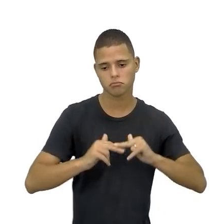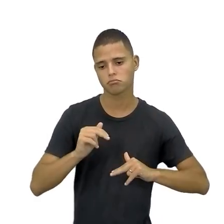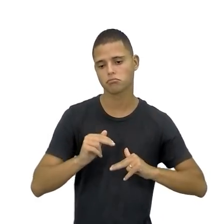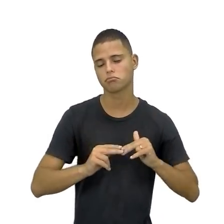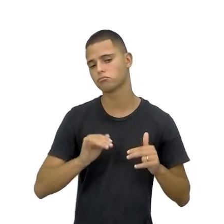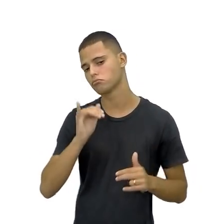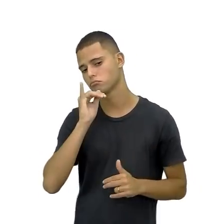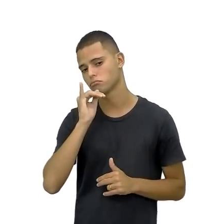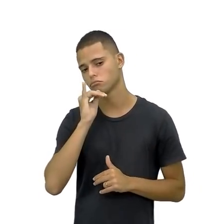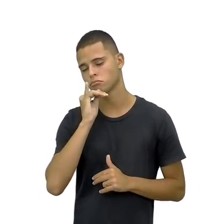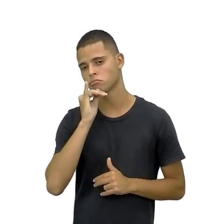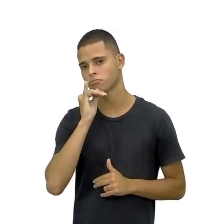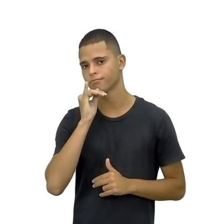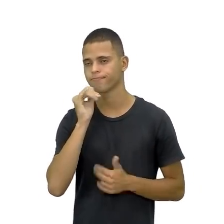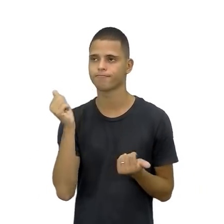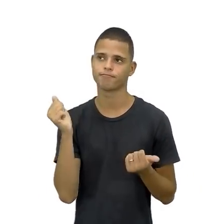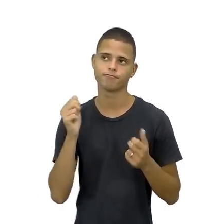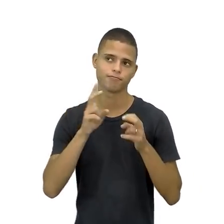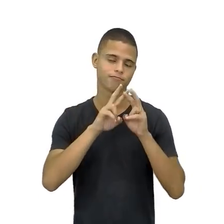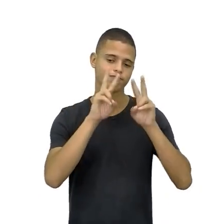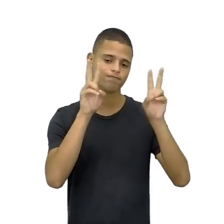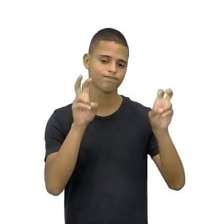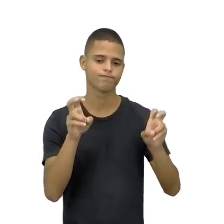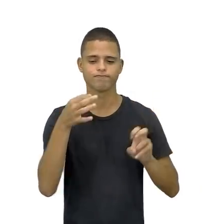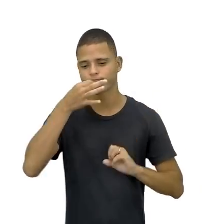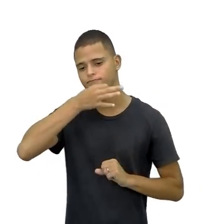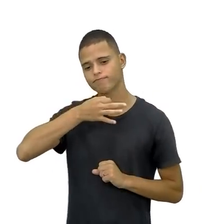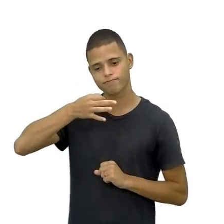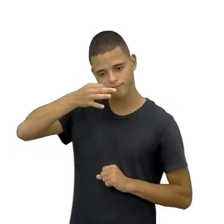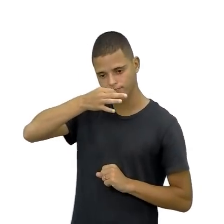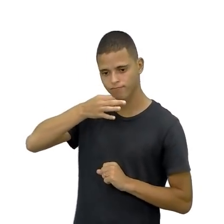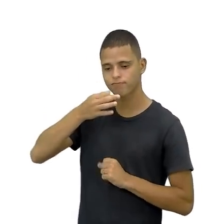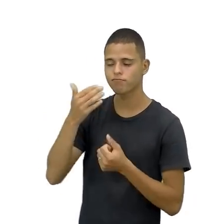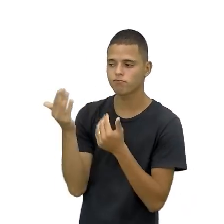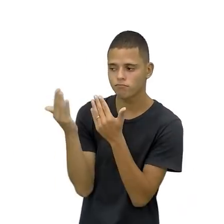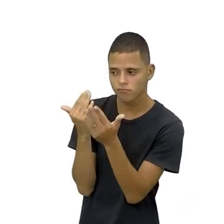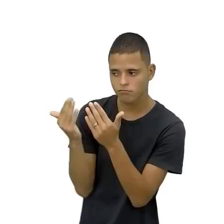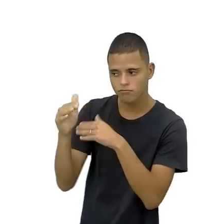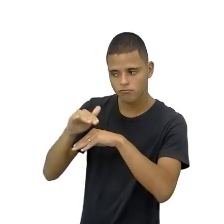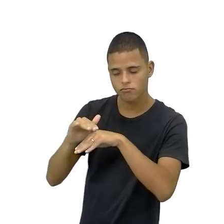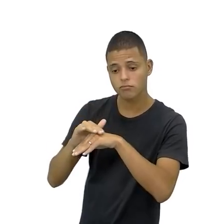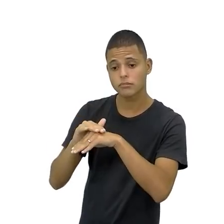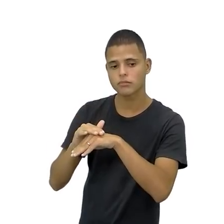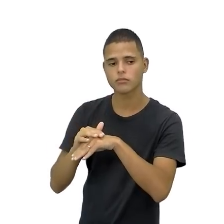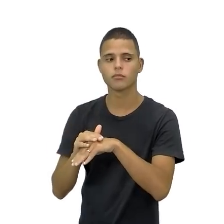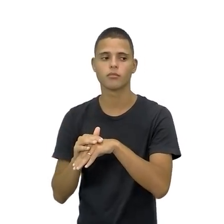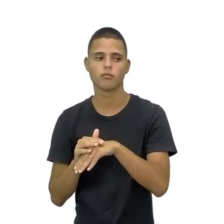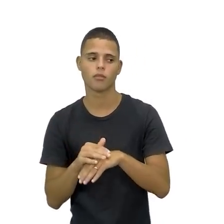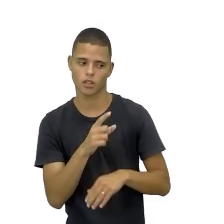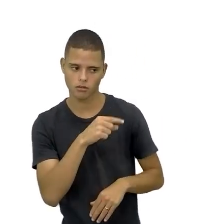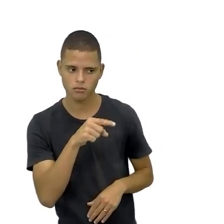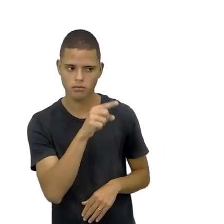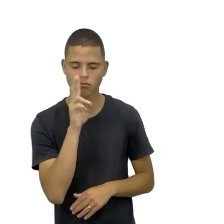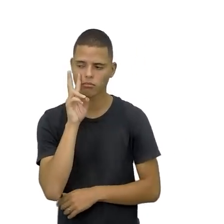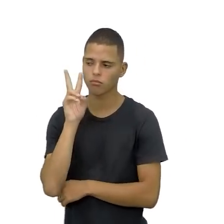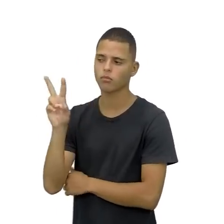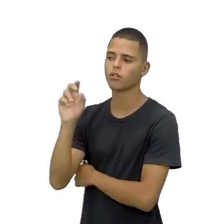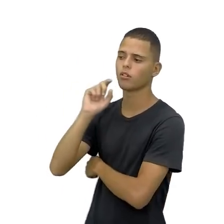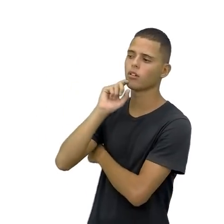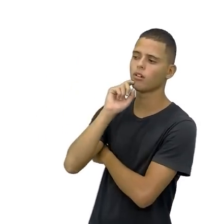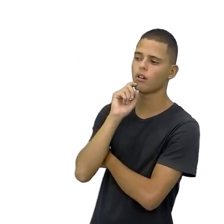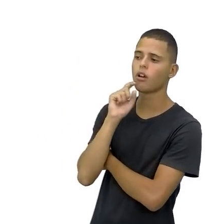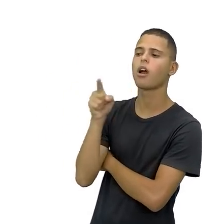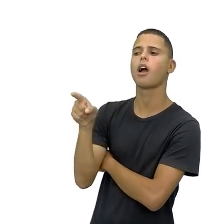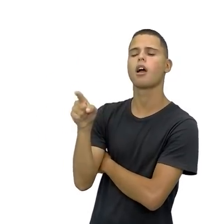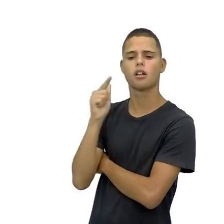por exemplo, a argumentação, nós temos que imaginar que esses estudantes, no final das contas, devem ou podem, né, escrever, por